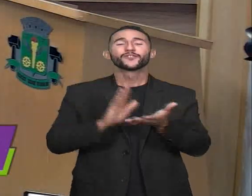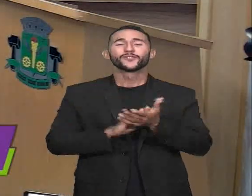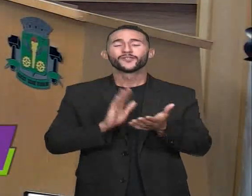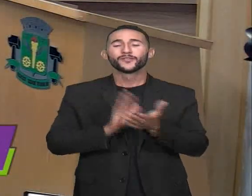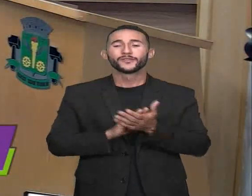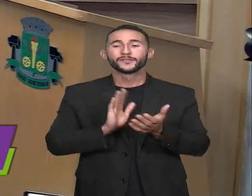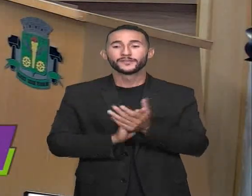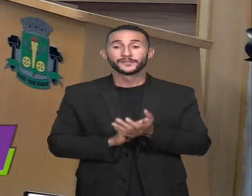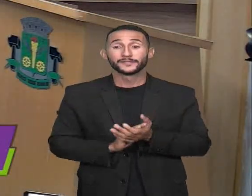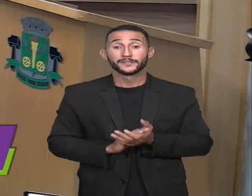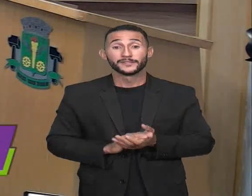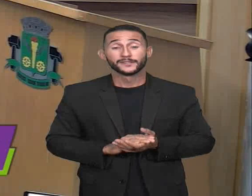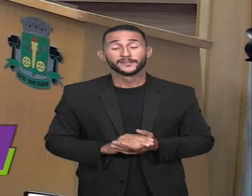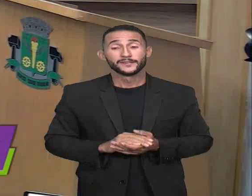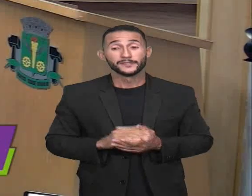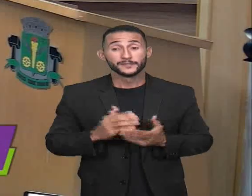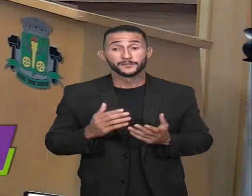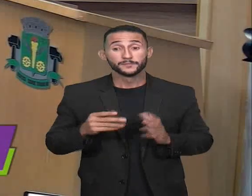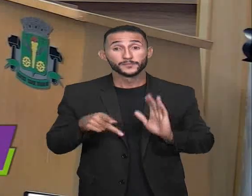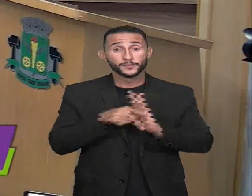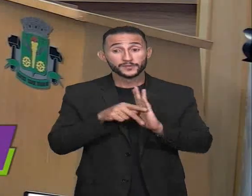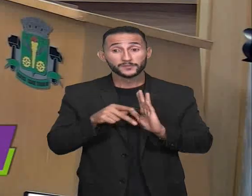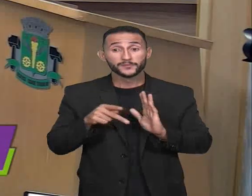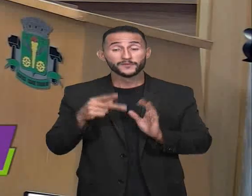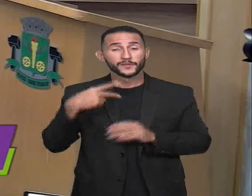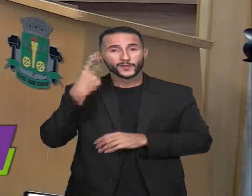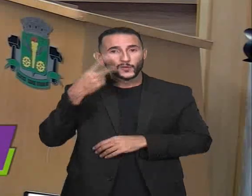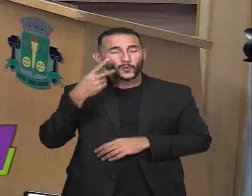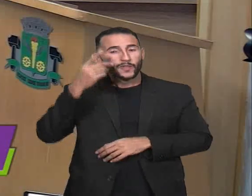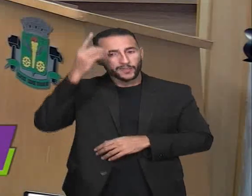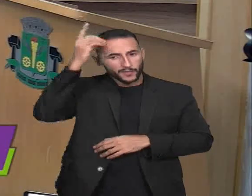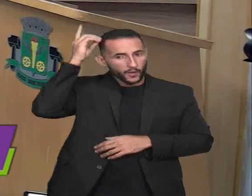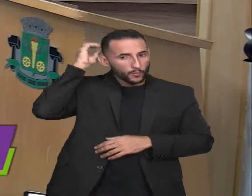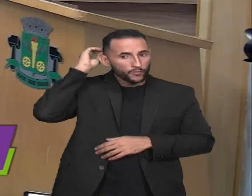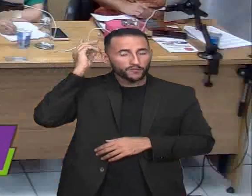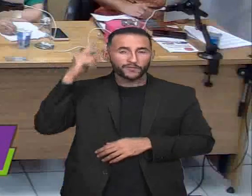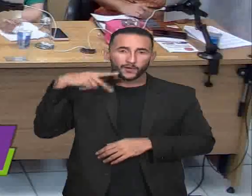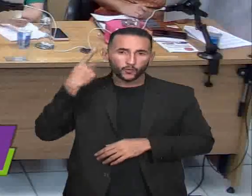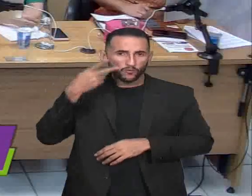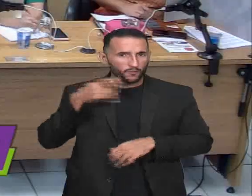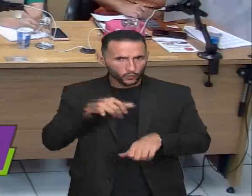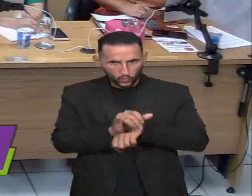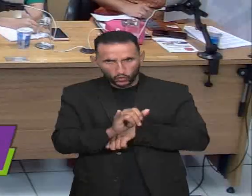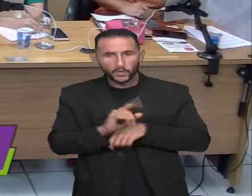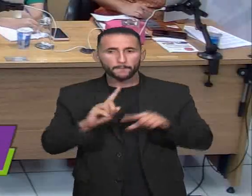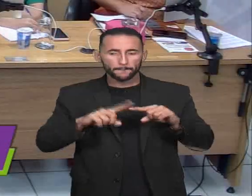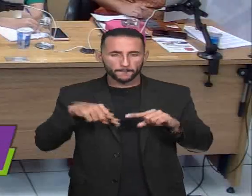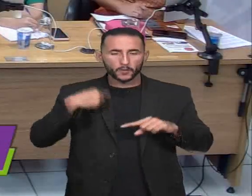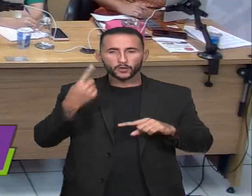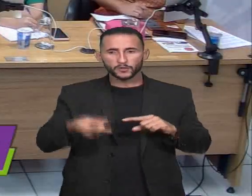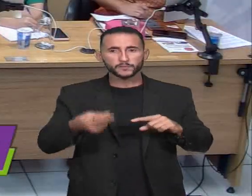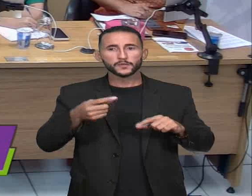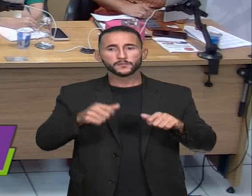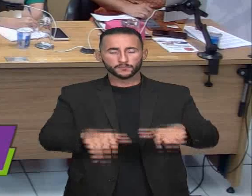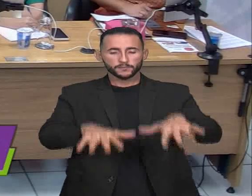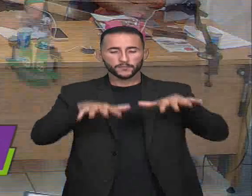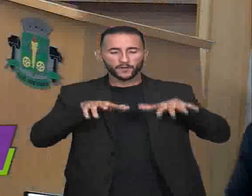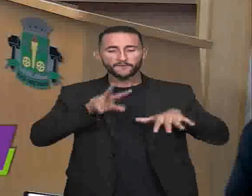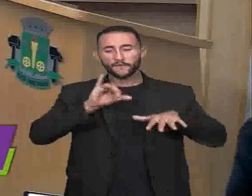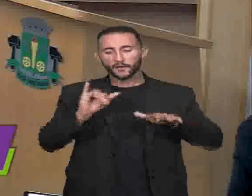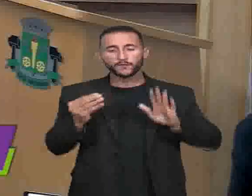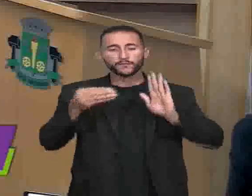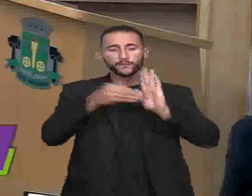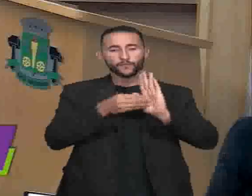de 2024 do nobre Vereador delb Teruel Vereador ausente na ausência do autor será pautado na próxima